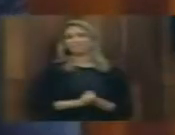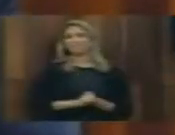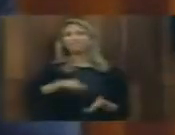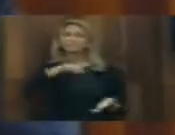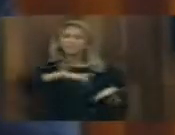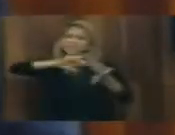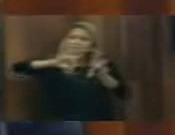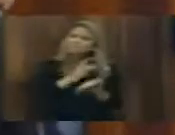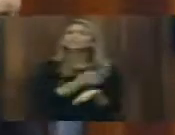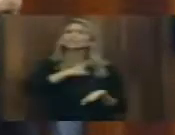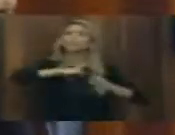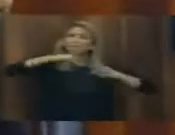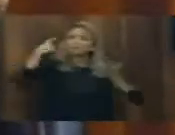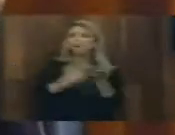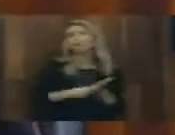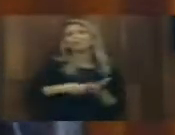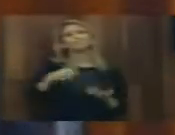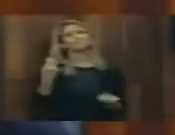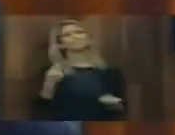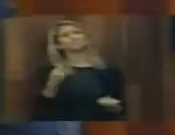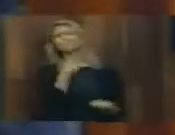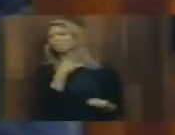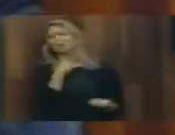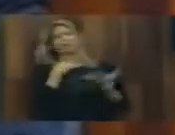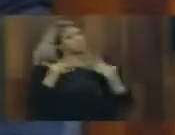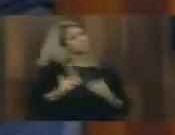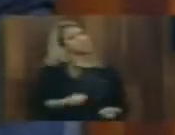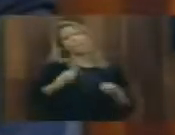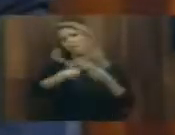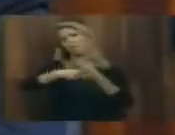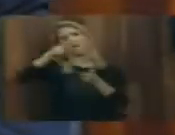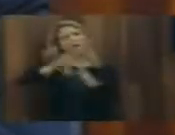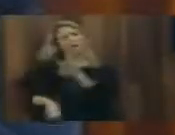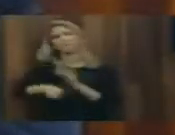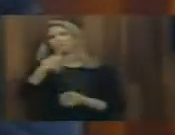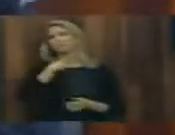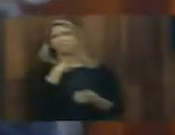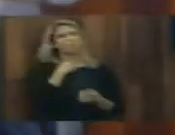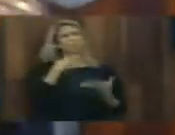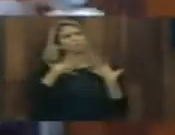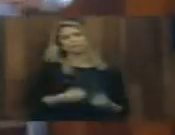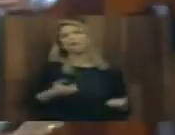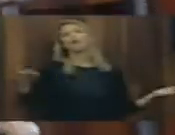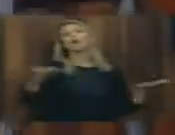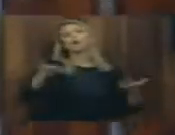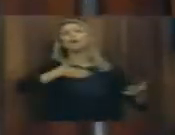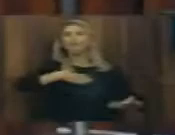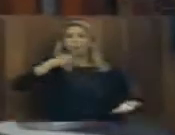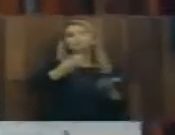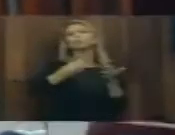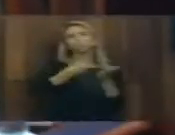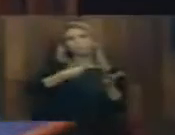e acordado, não existe por que vetar. Então, eu quero dizer para vocês que eu estou nessa luta com você.